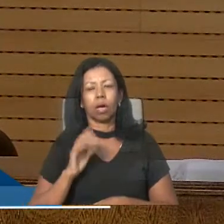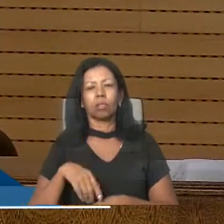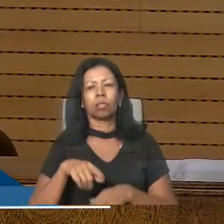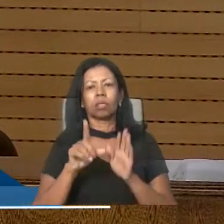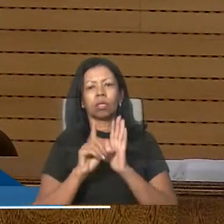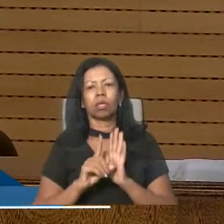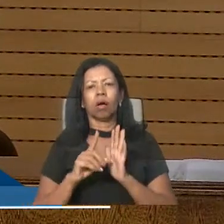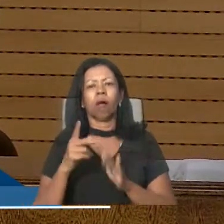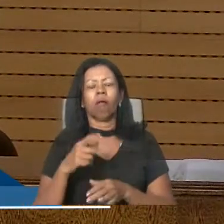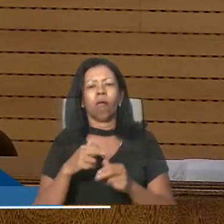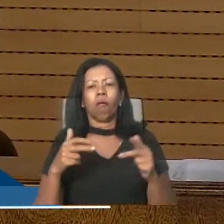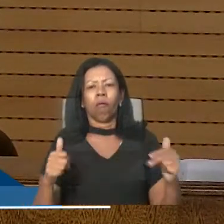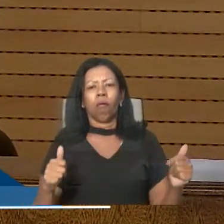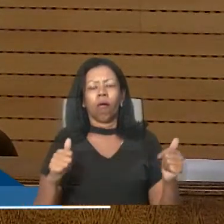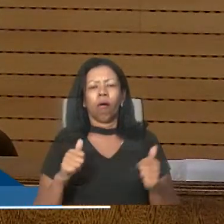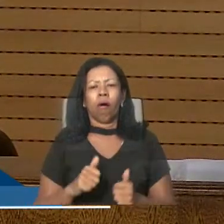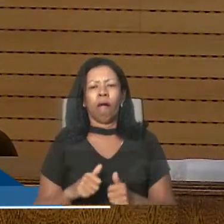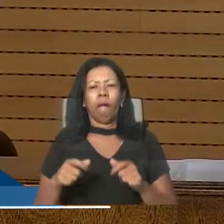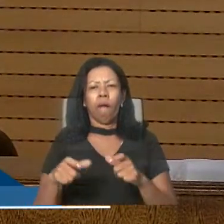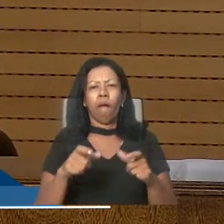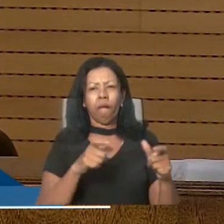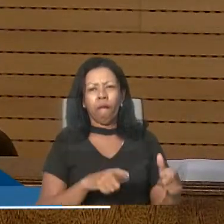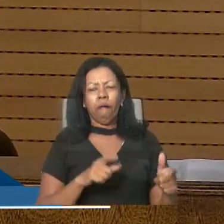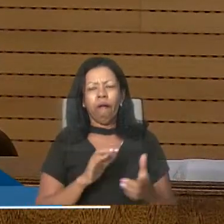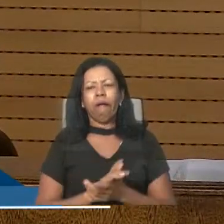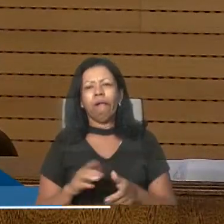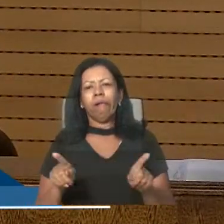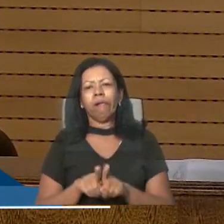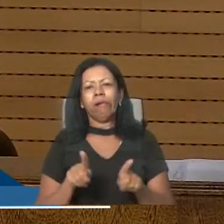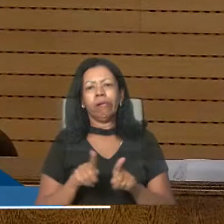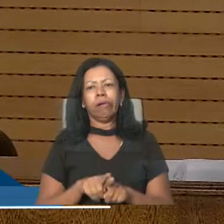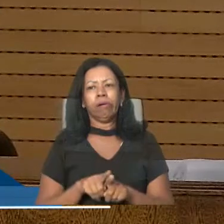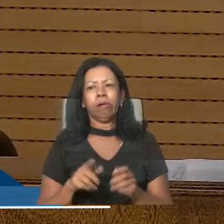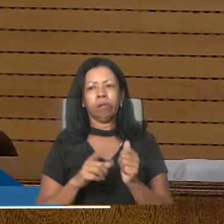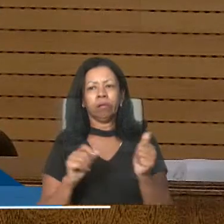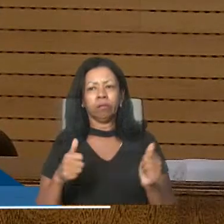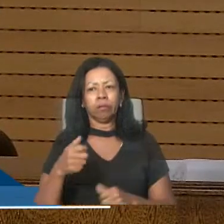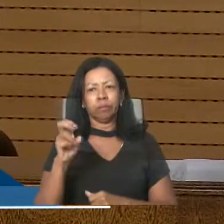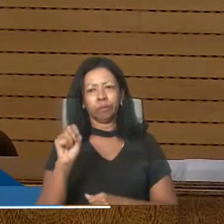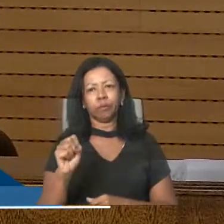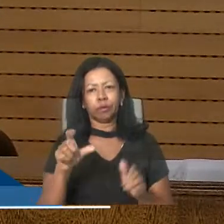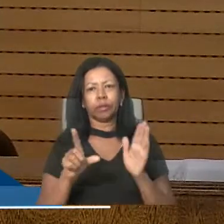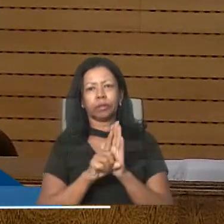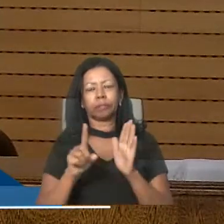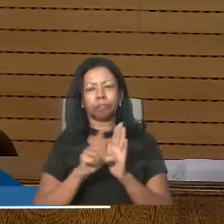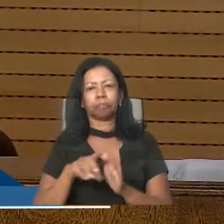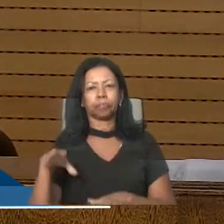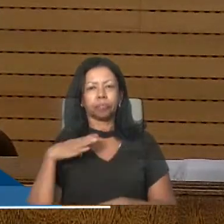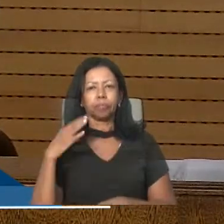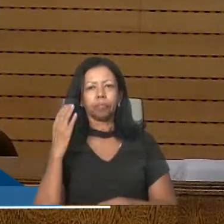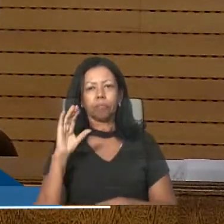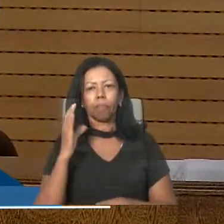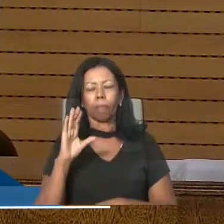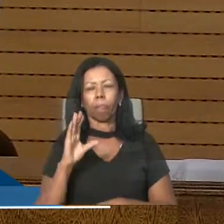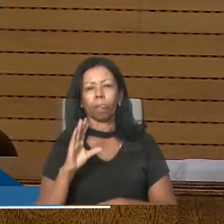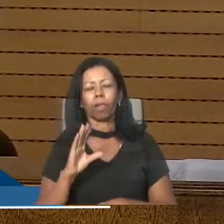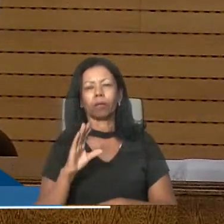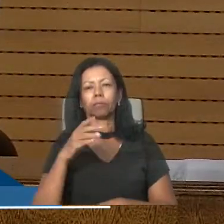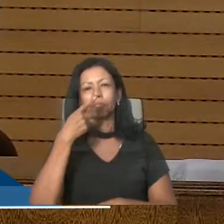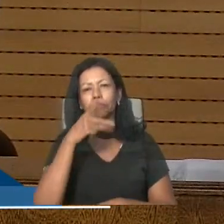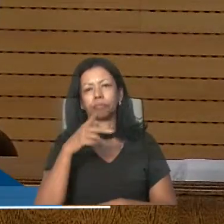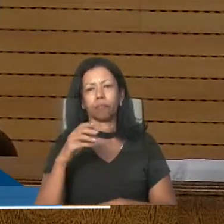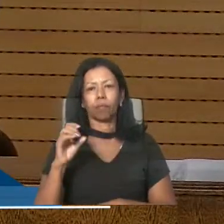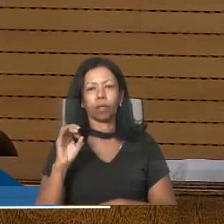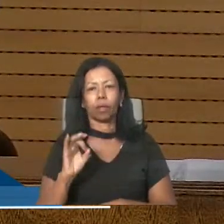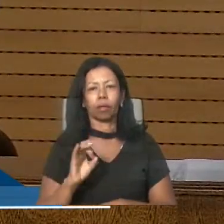sobre assuntos de interesse local. No mesmo sentido, o artigo 18 da Lei Orgânica Municipal de Cubatão precitua que cabe à